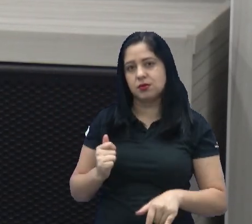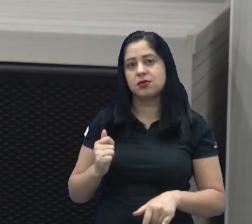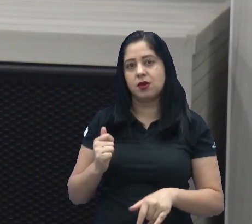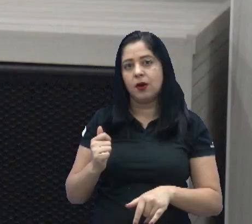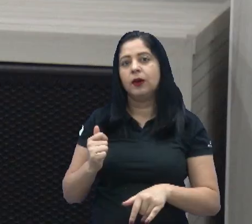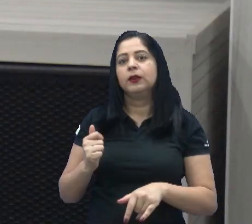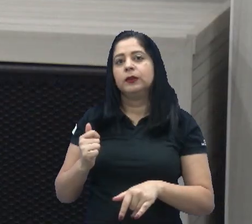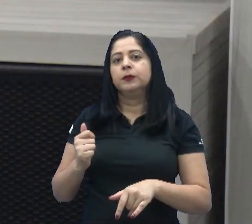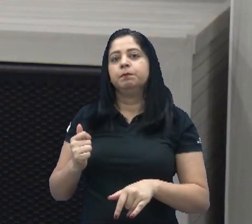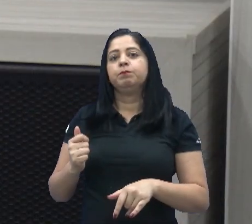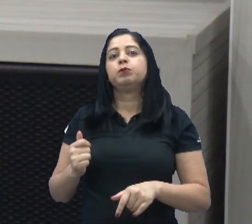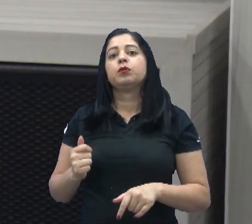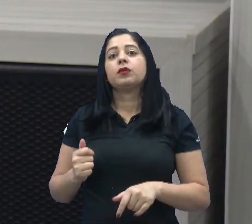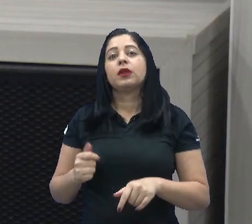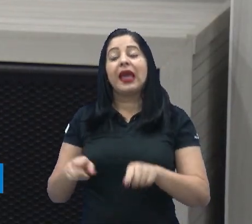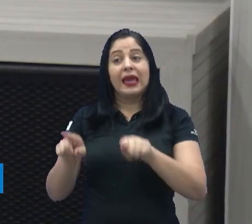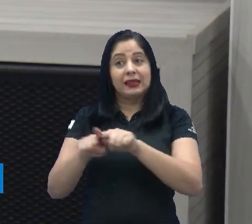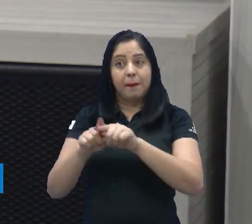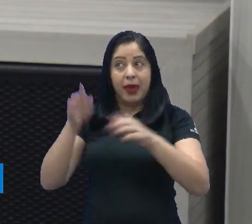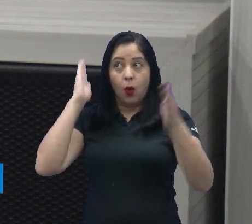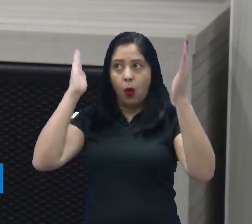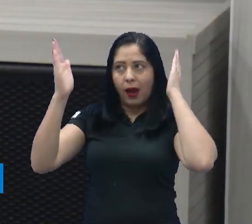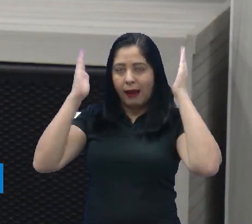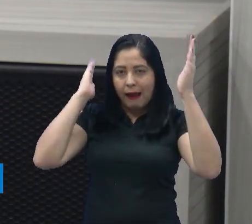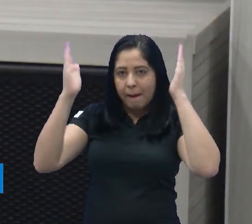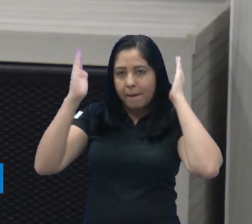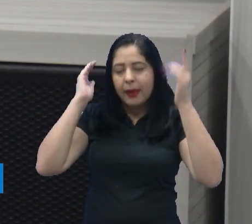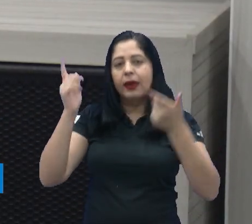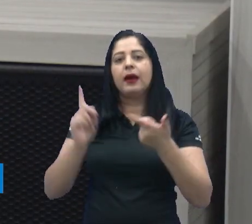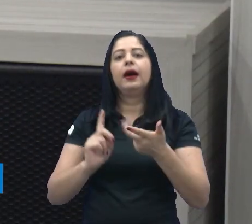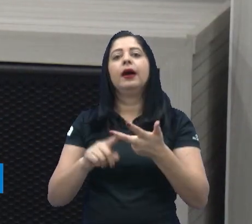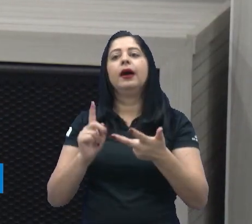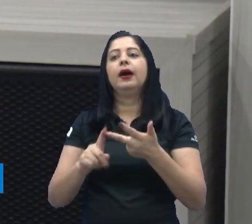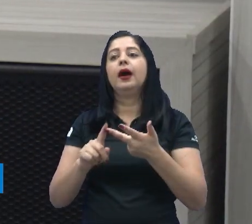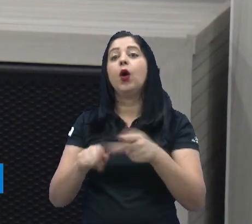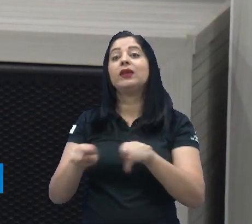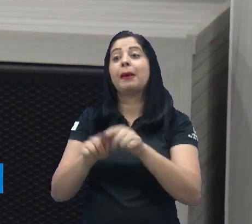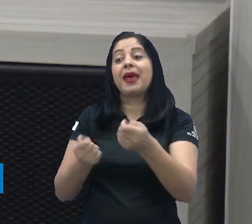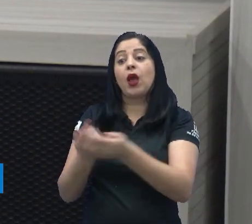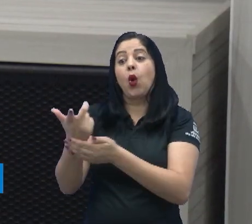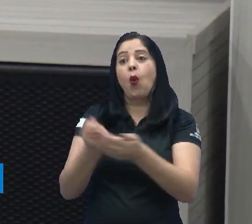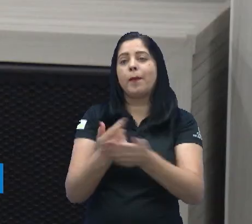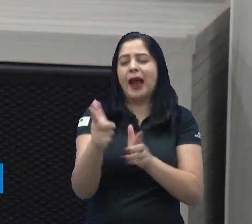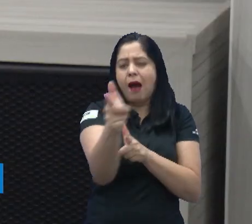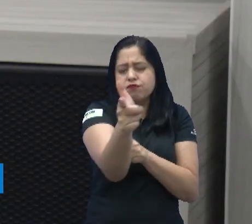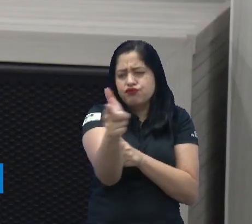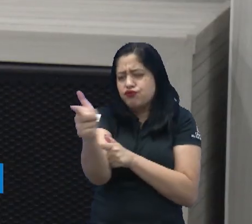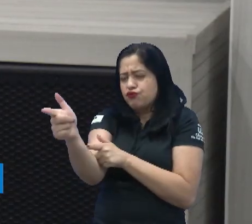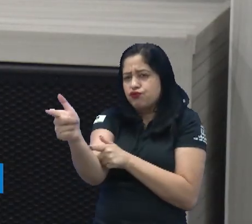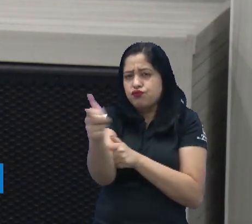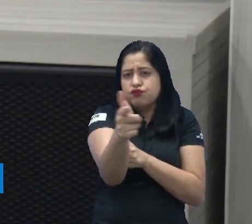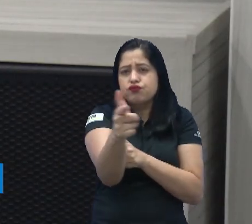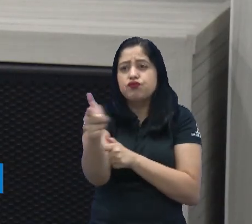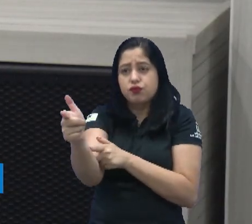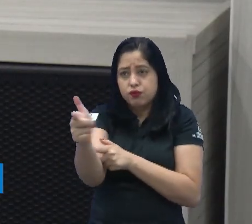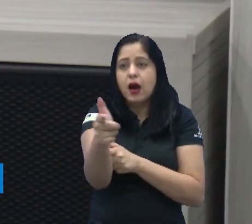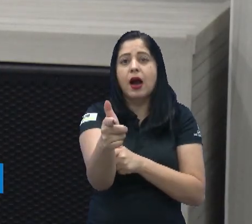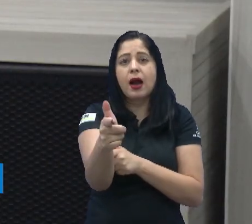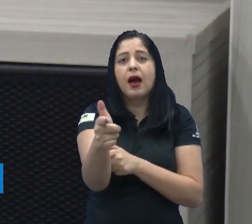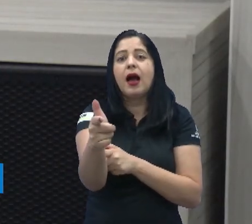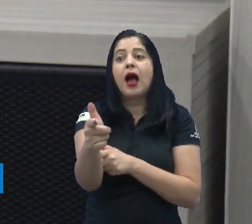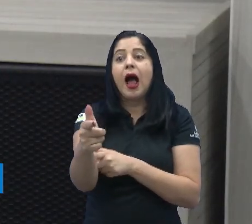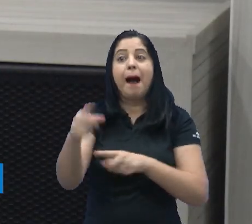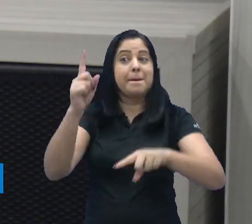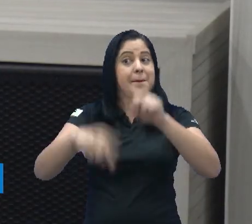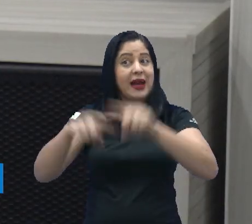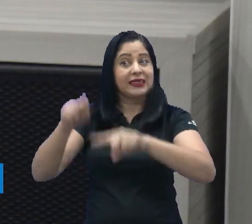policial municipal. O caminhão Tempestade, a aquisição dos fuzis, que foi emenda parlamentar da deputada Letícia Guiar, os equipamentos de informática